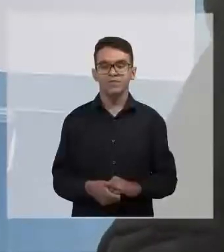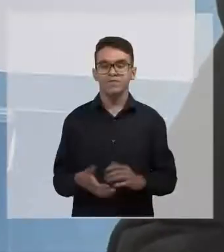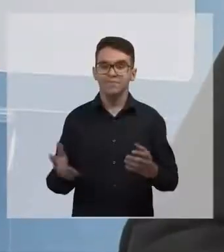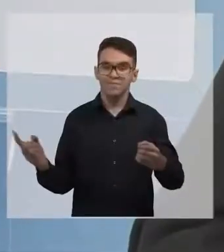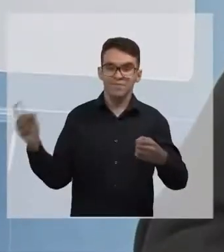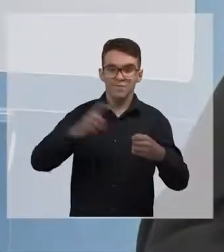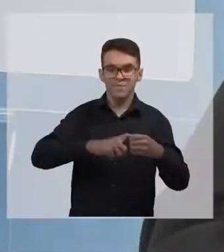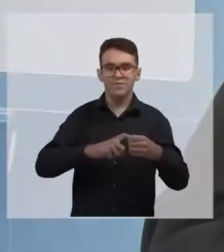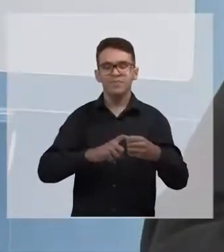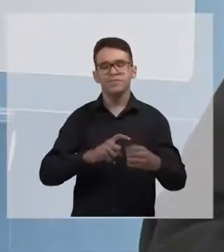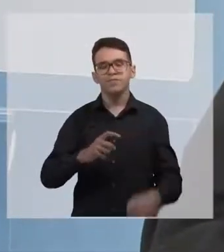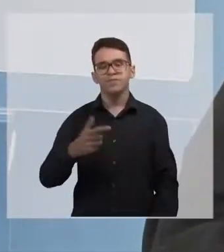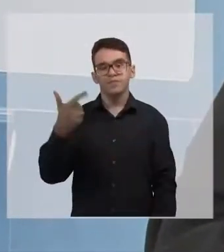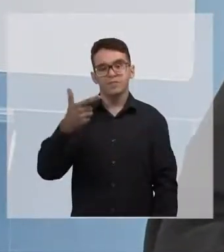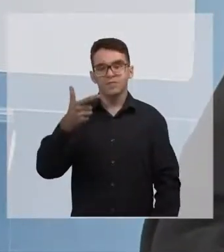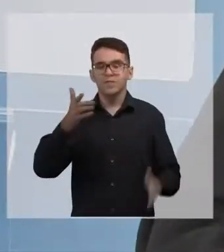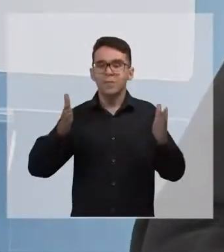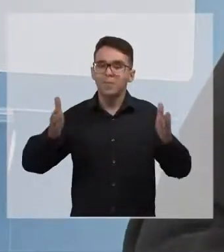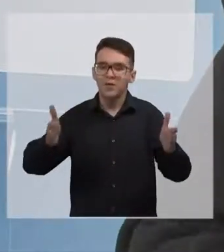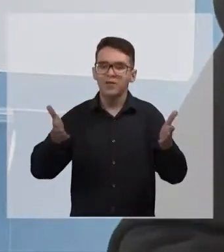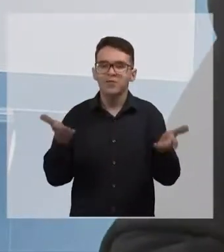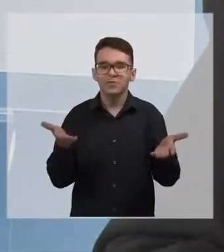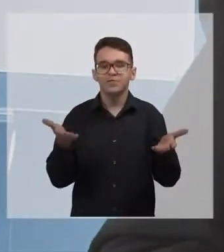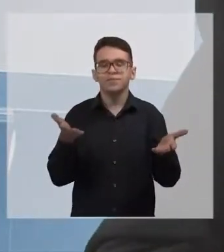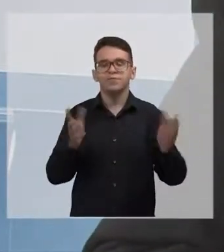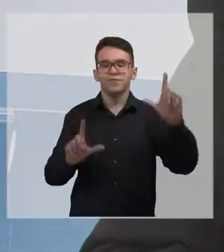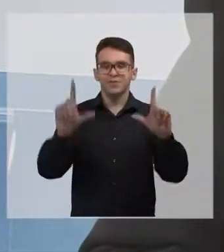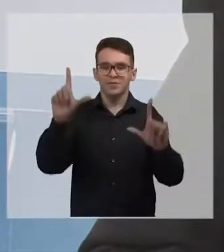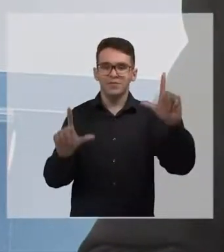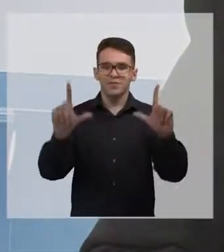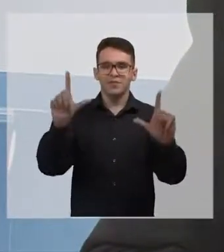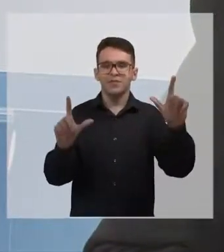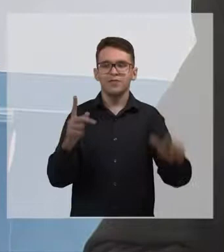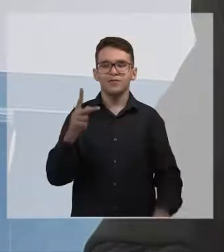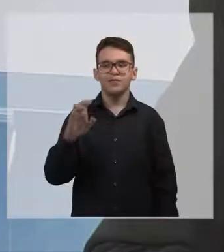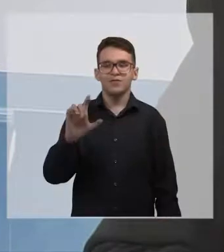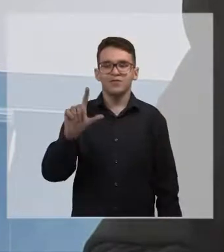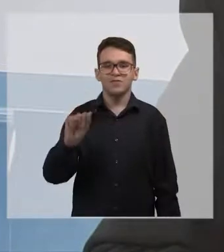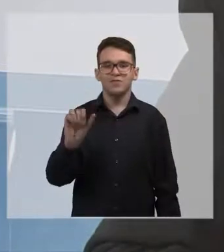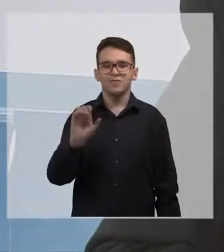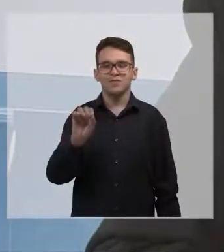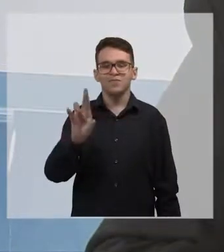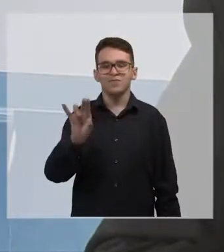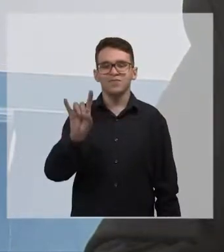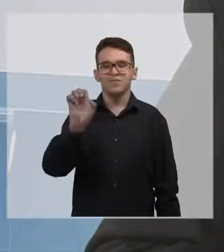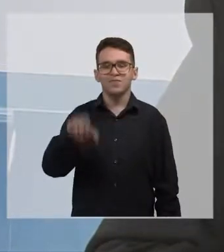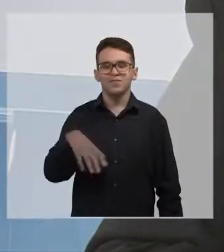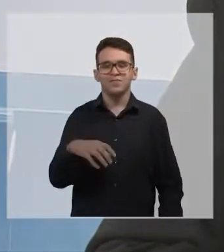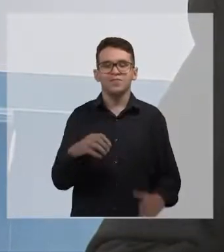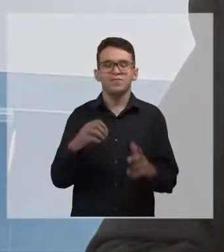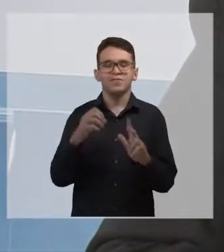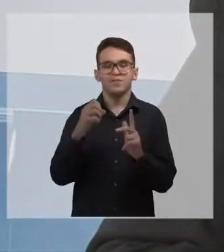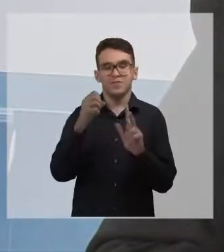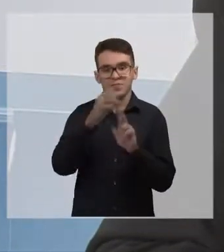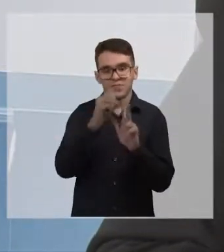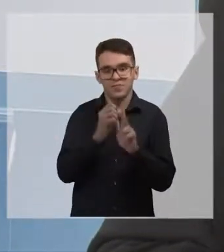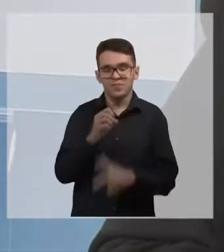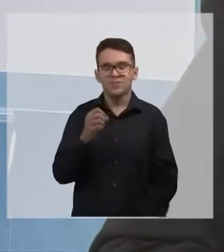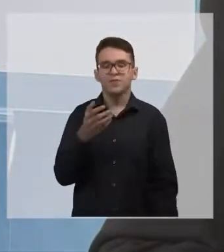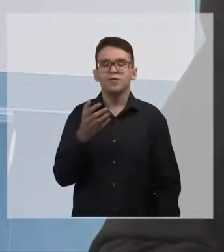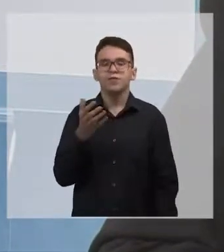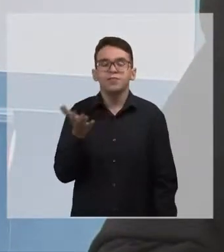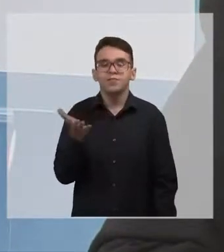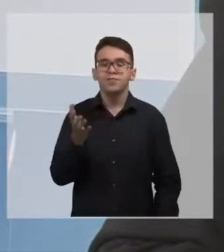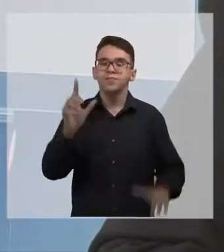Estamos de volta agora com o segundo bloco do nosso programa Pela Ordem, na sua TV Fortaleza, canal 61.4, na sua TV Assembleia,